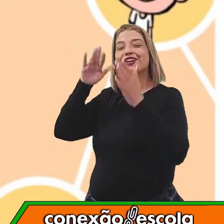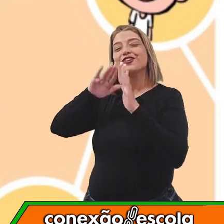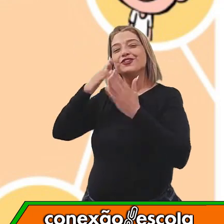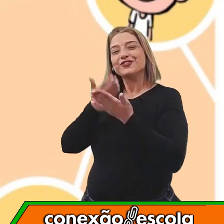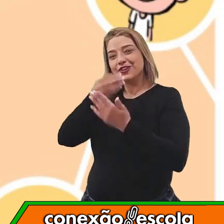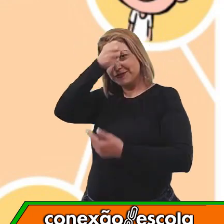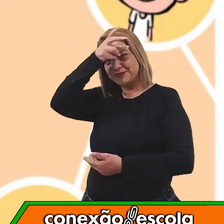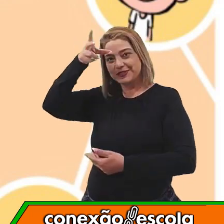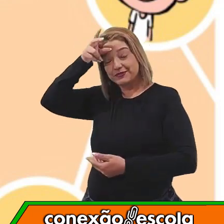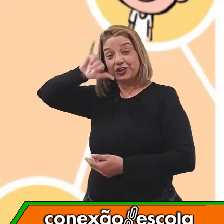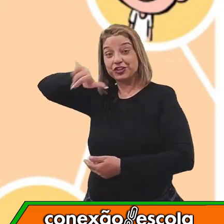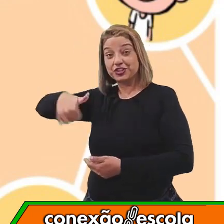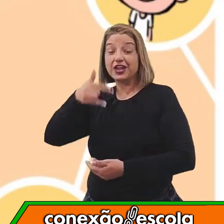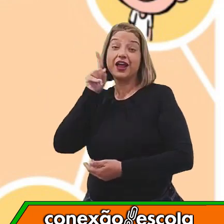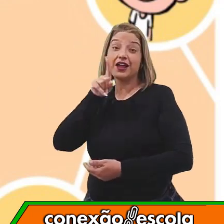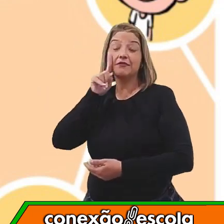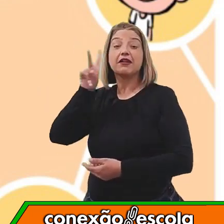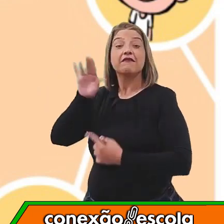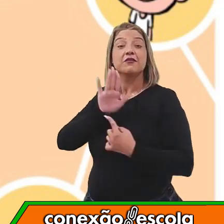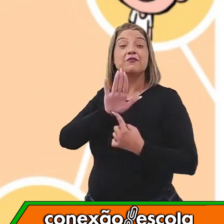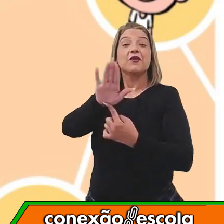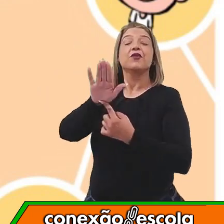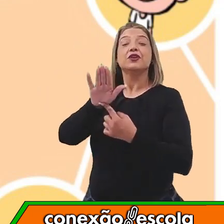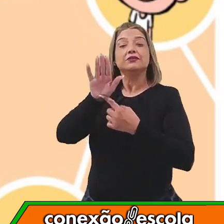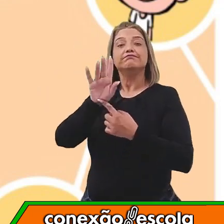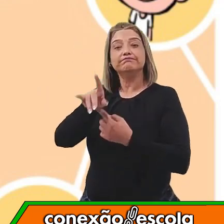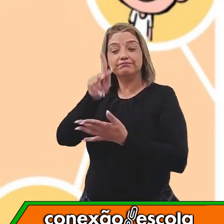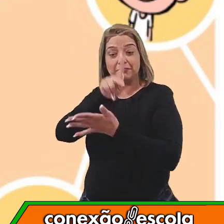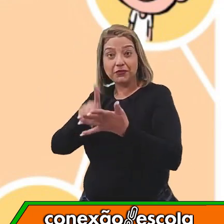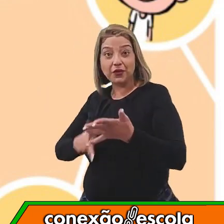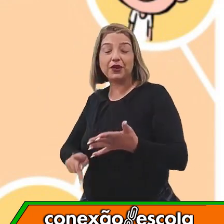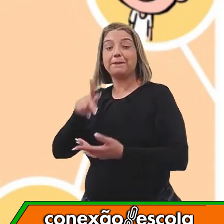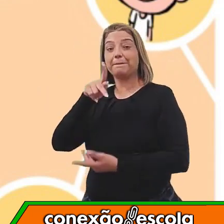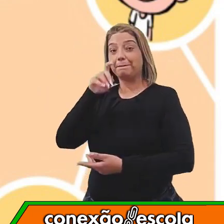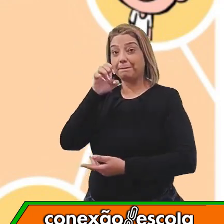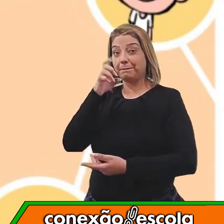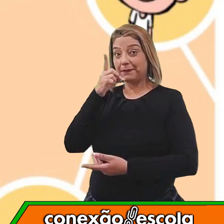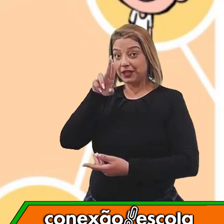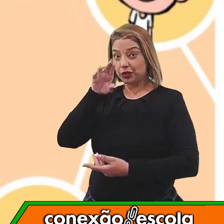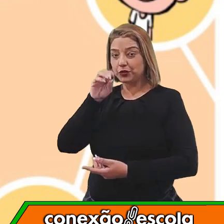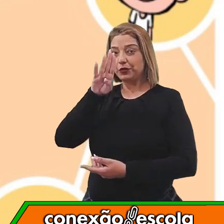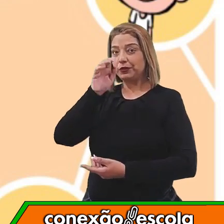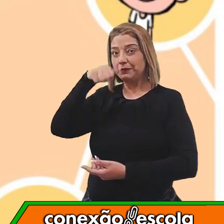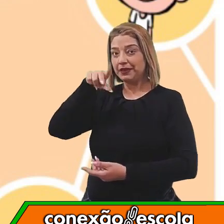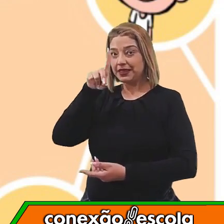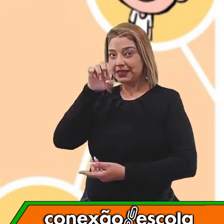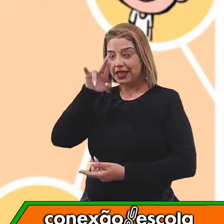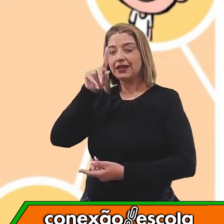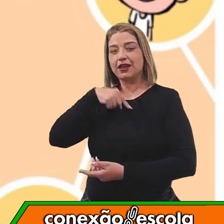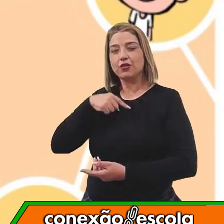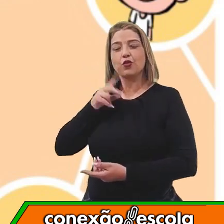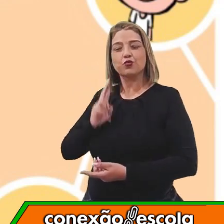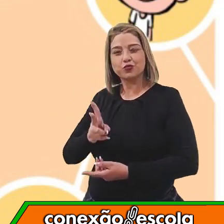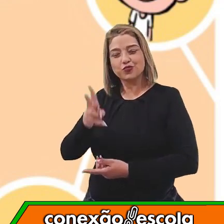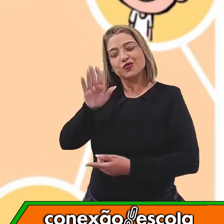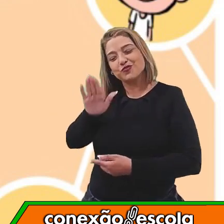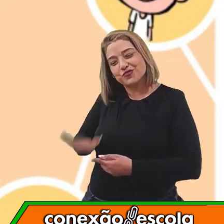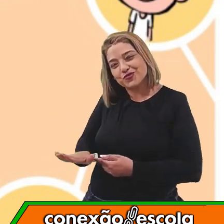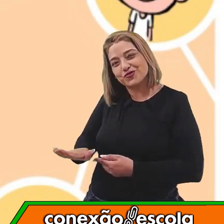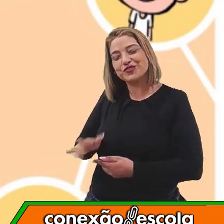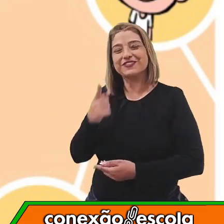América, vai nos apresentar um poema do autor Pedro Bandeira, Por Enquanto Sou Pequeno. Vamos